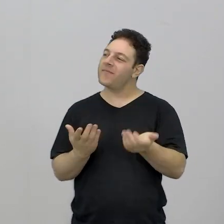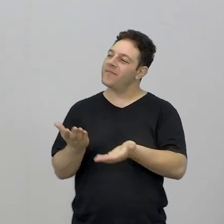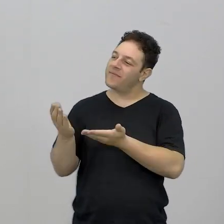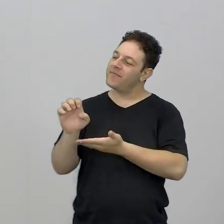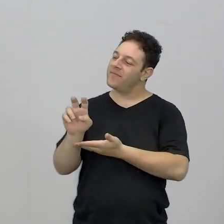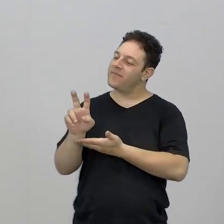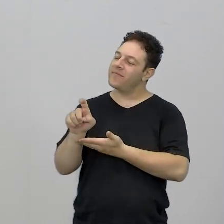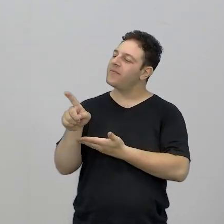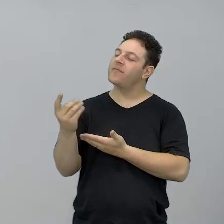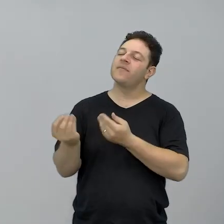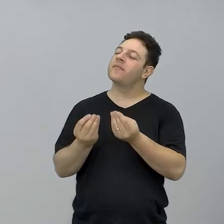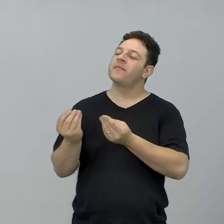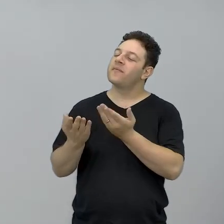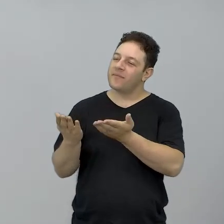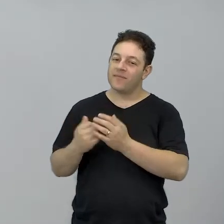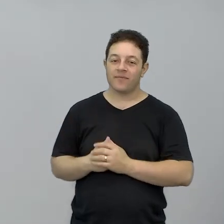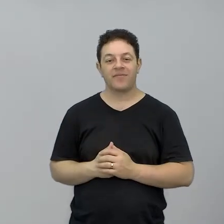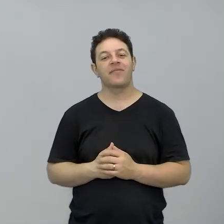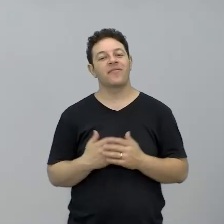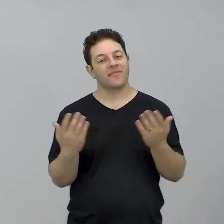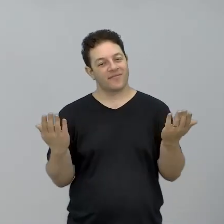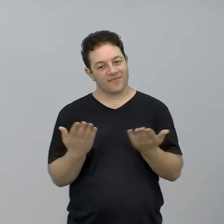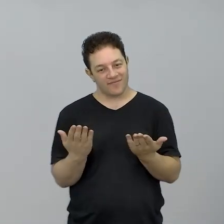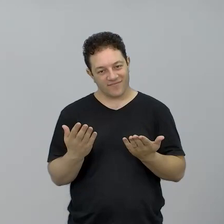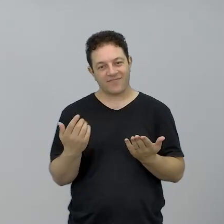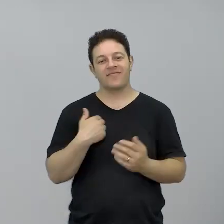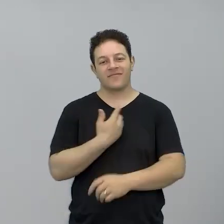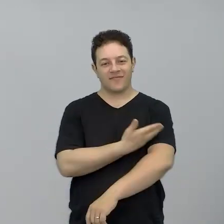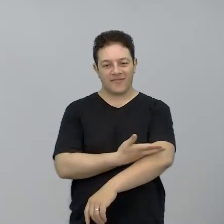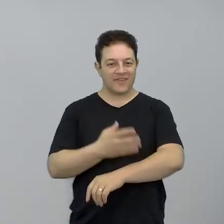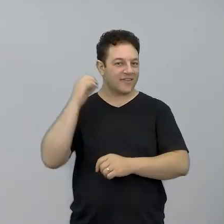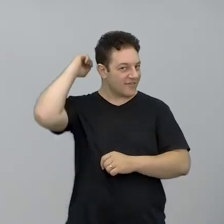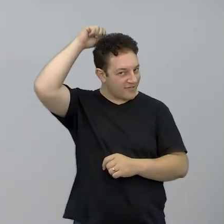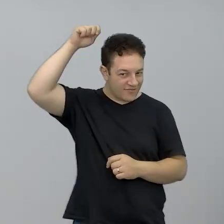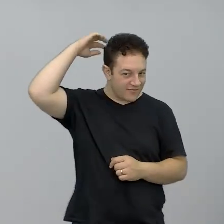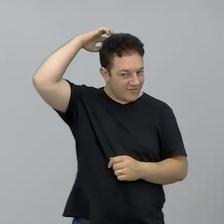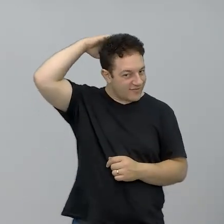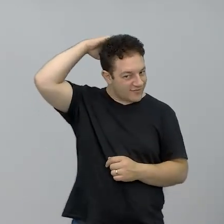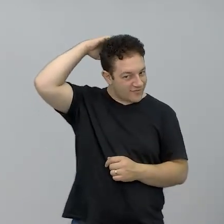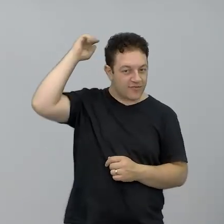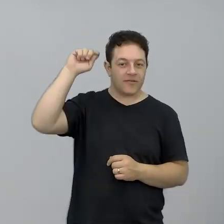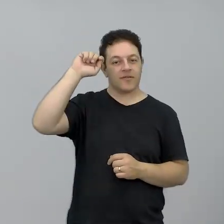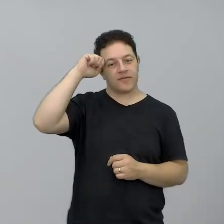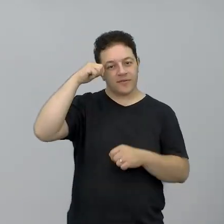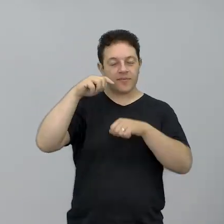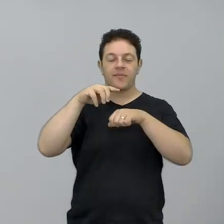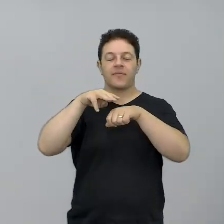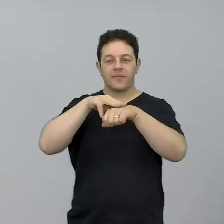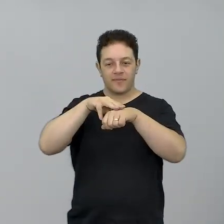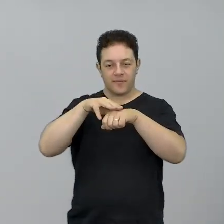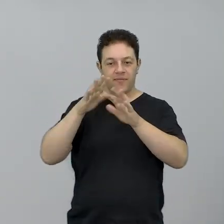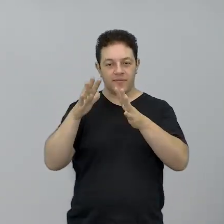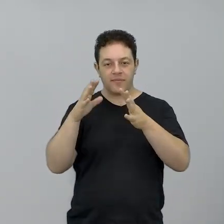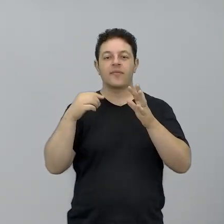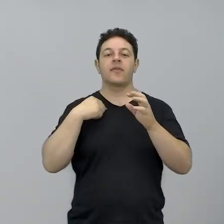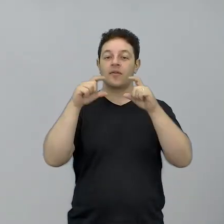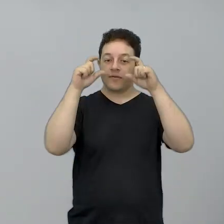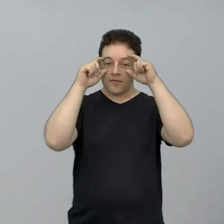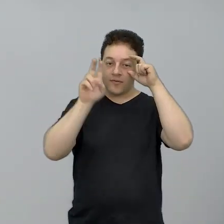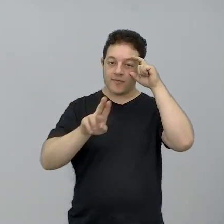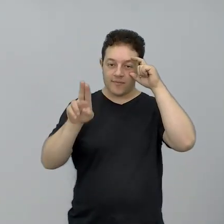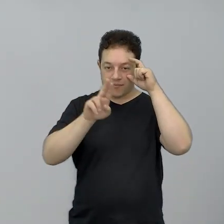Evê, como você está hoje? Hoje eu estou com o meu tradicional coque, né? Tenho cabelos castanhos, uso